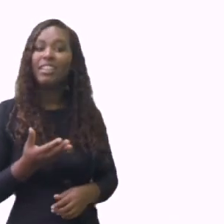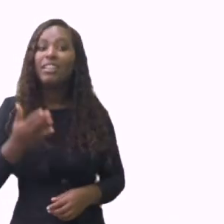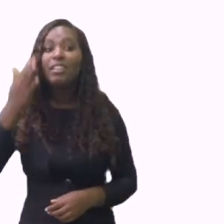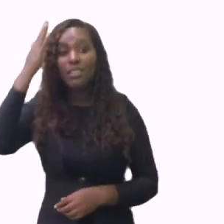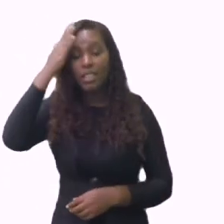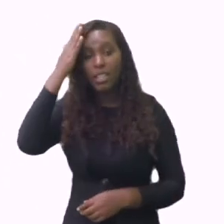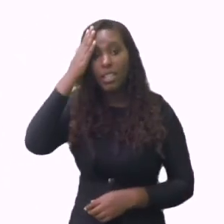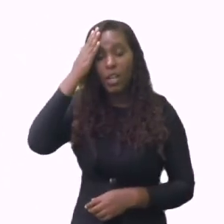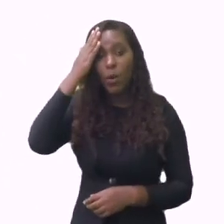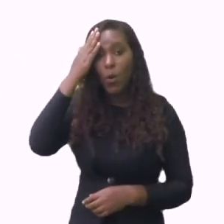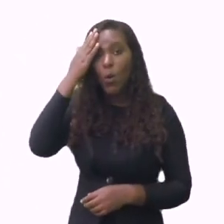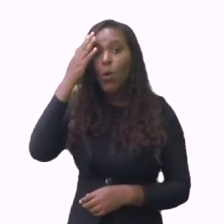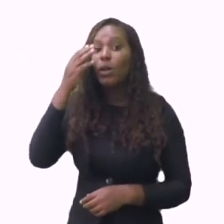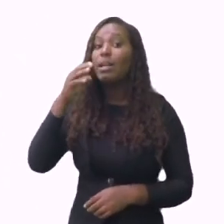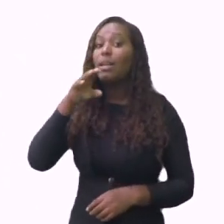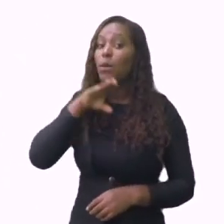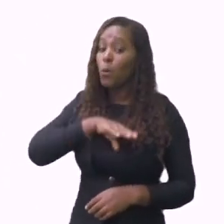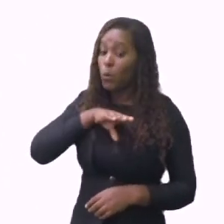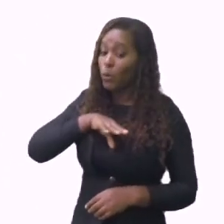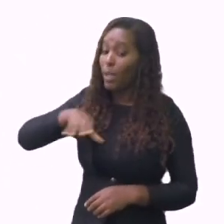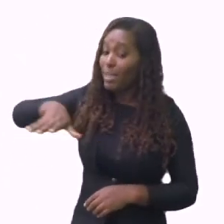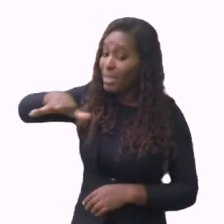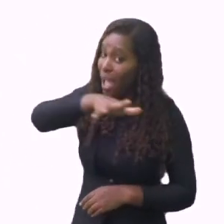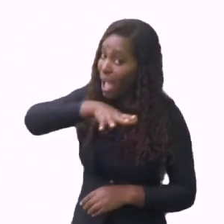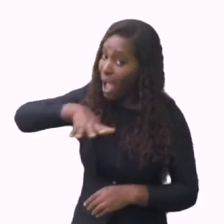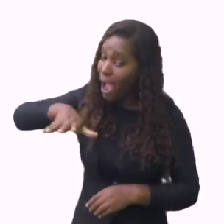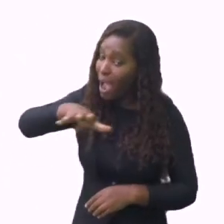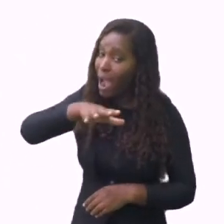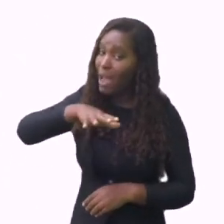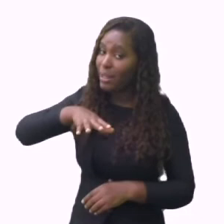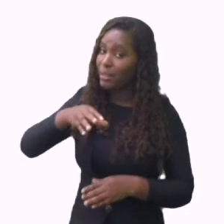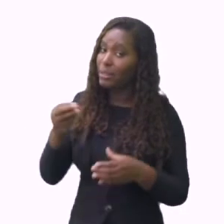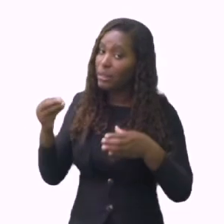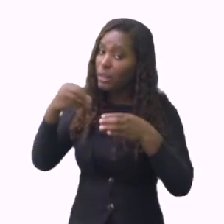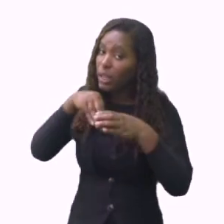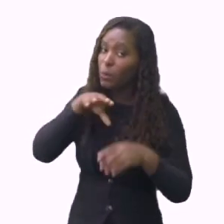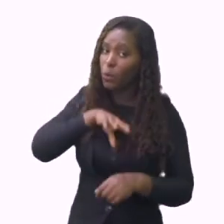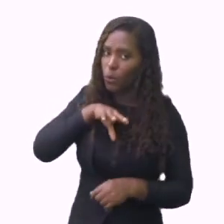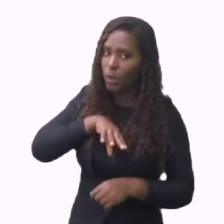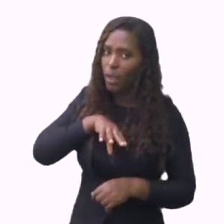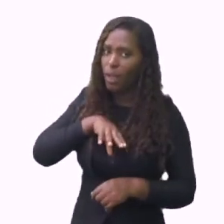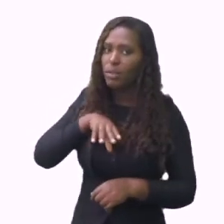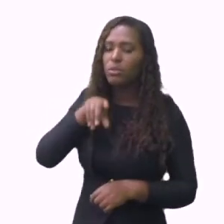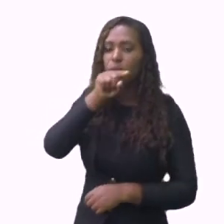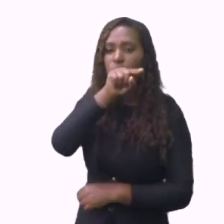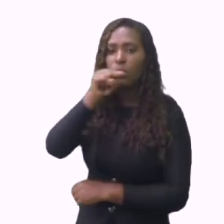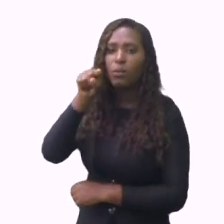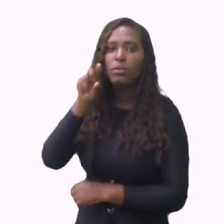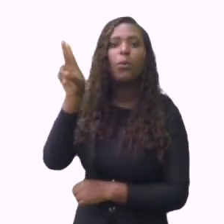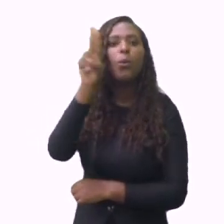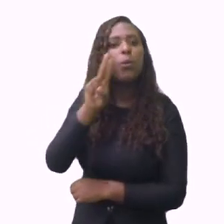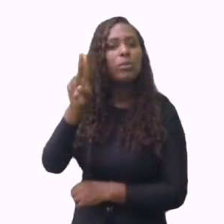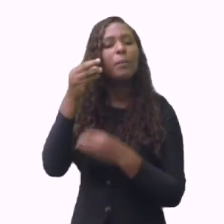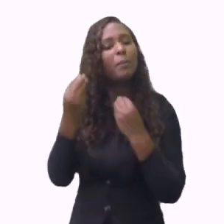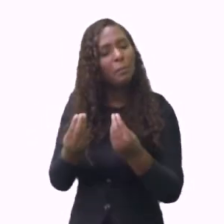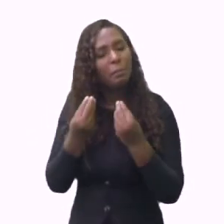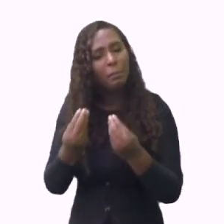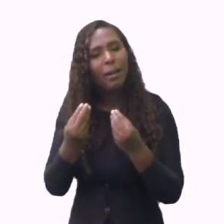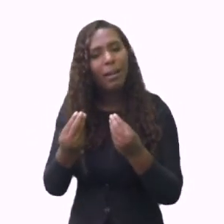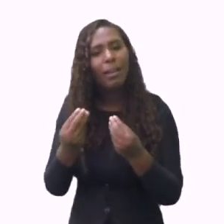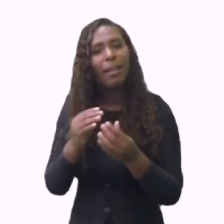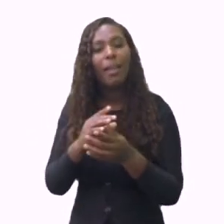serve muito para o diálogo, para os textos que apresentam diálogo entre as pessoas, por isso ele é usado,